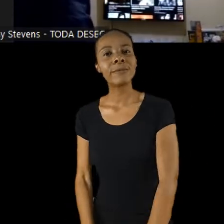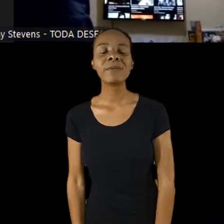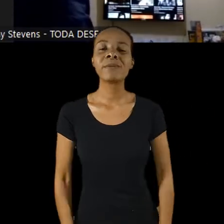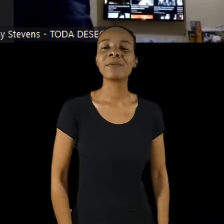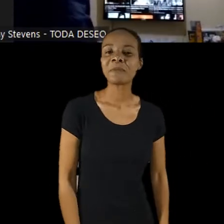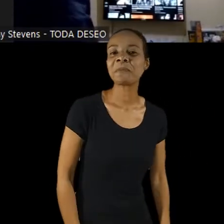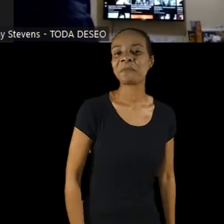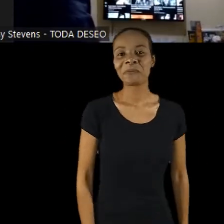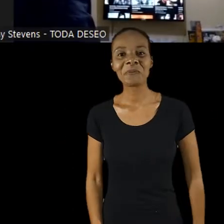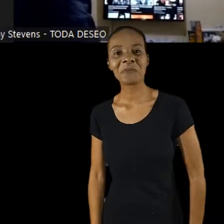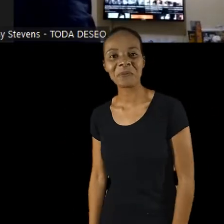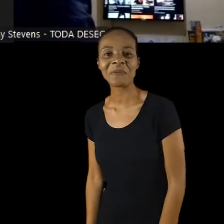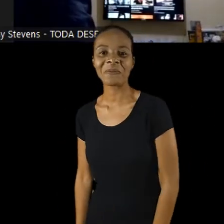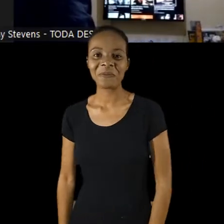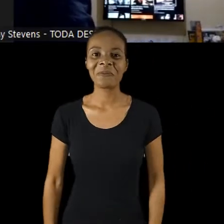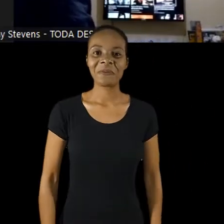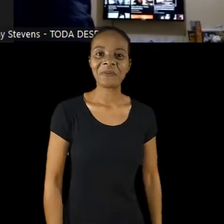Que tem medo de se queimar.